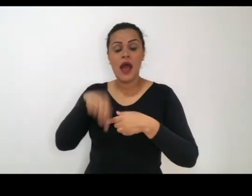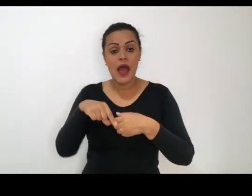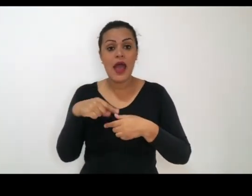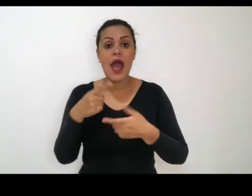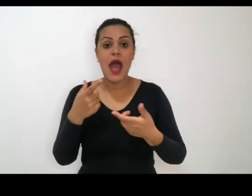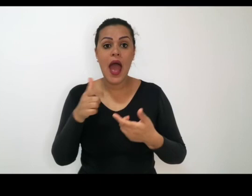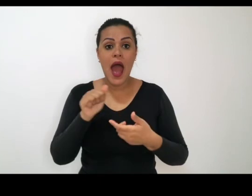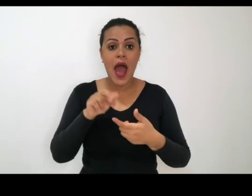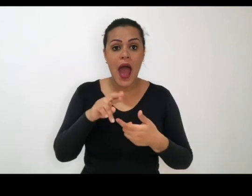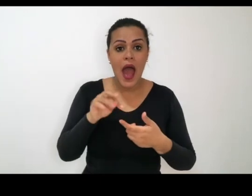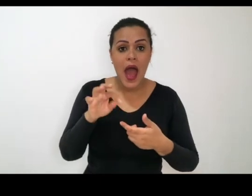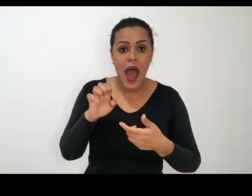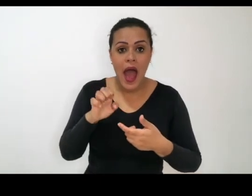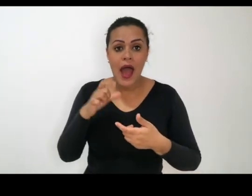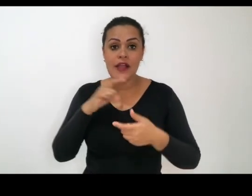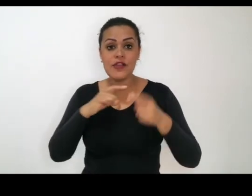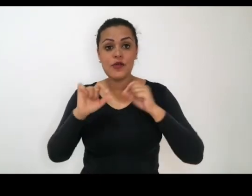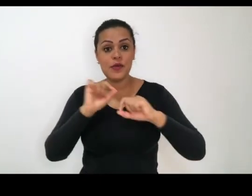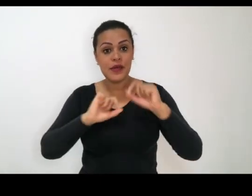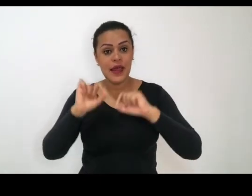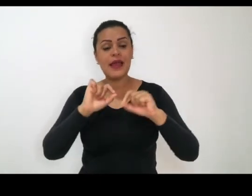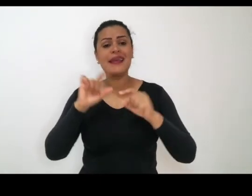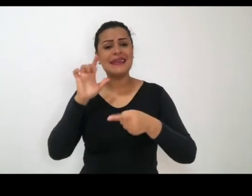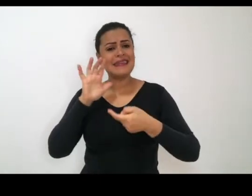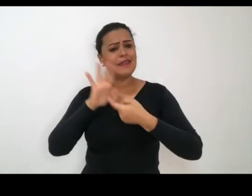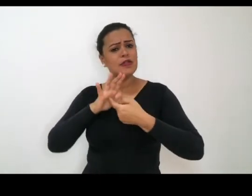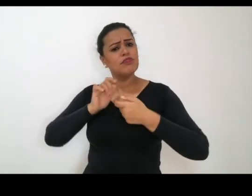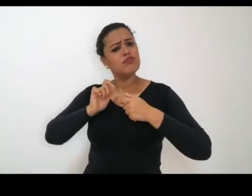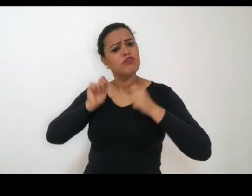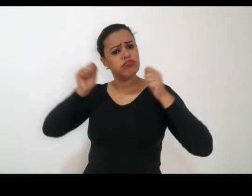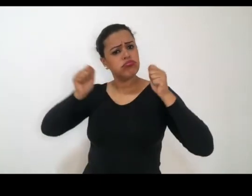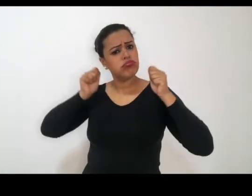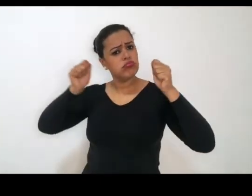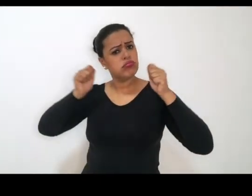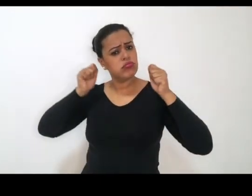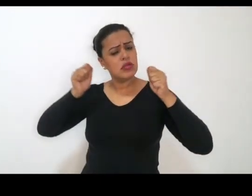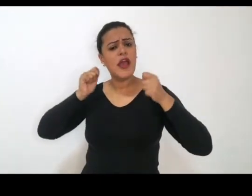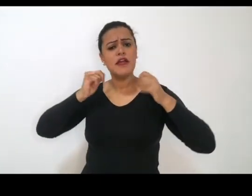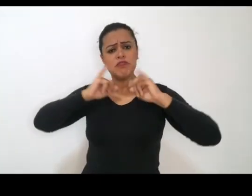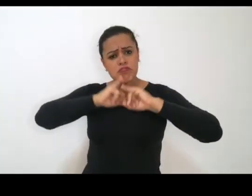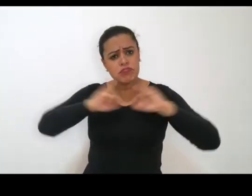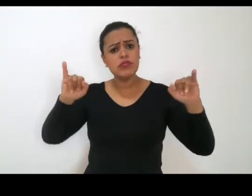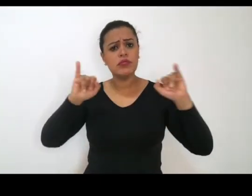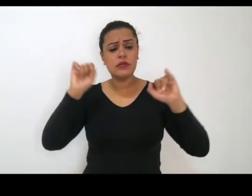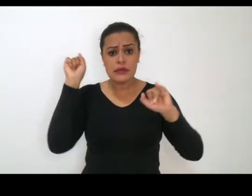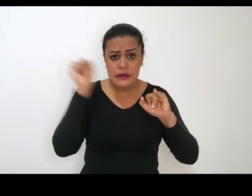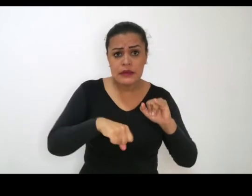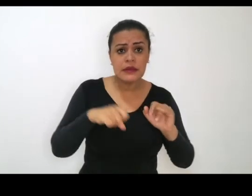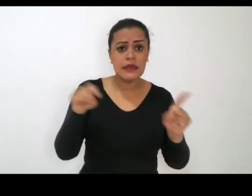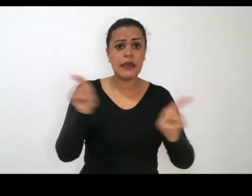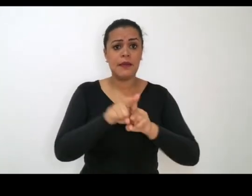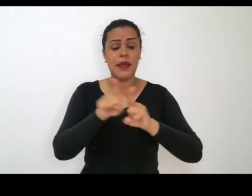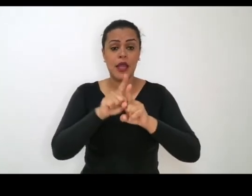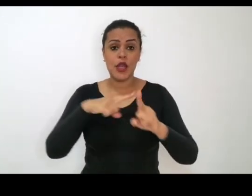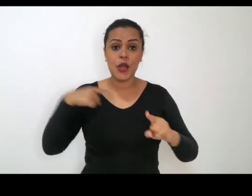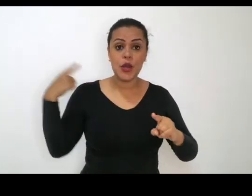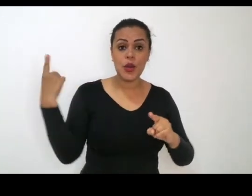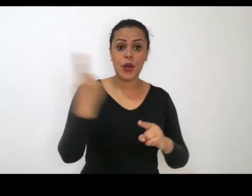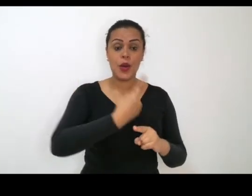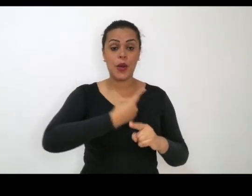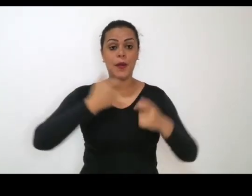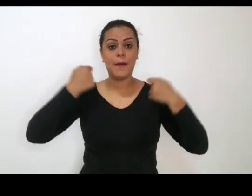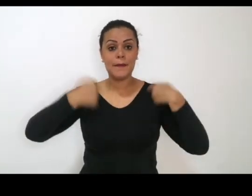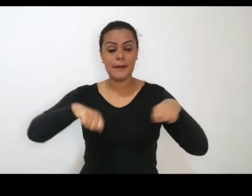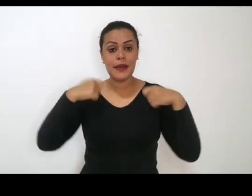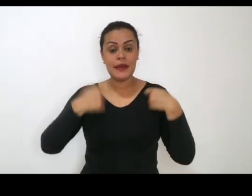suas declarações. E a gente precisa, enquanto nesse momento também, né, dessas insurgências, dessas questões pungentes